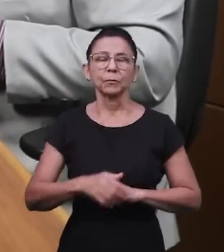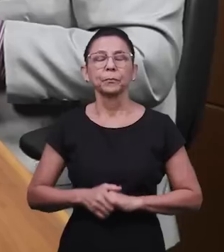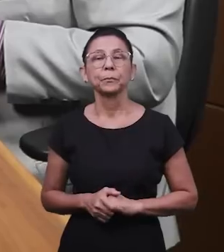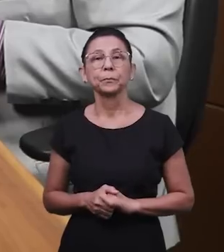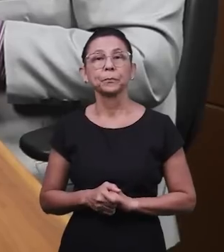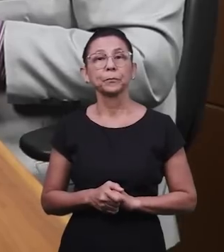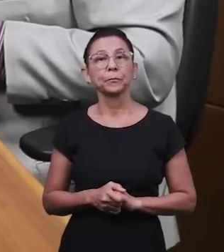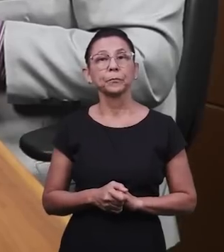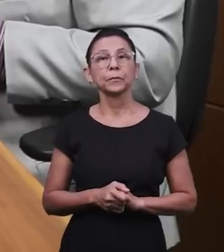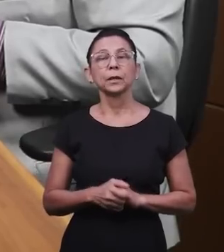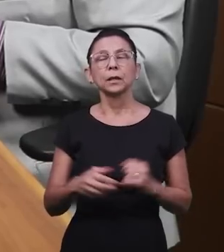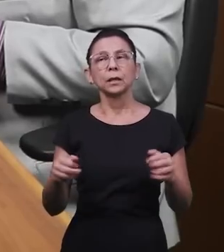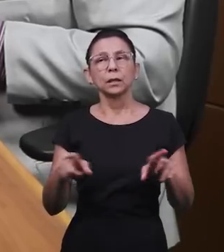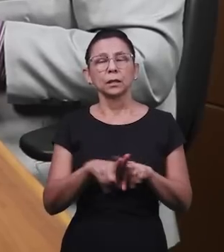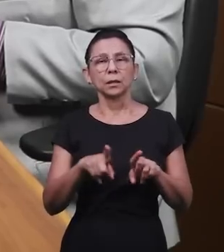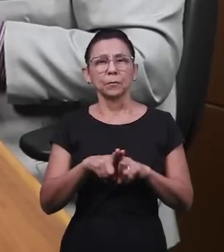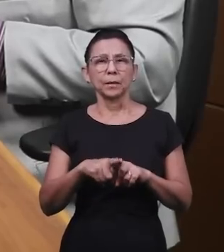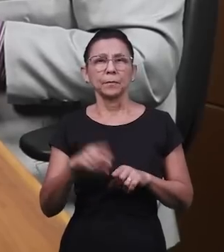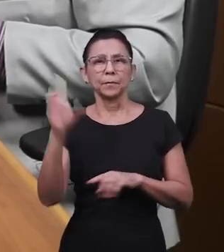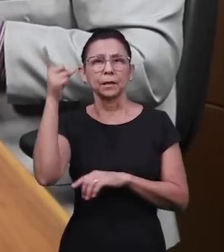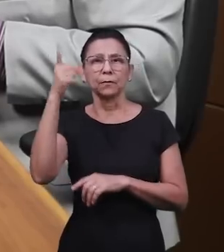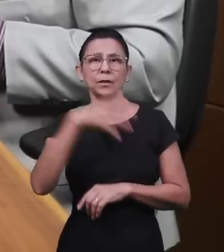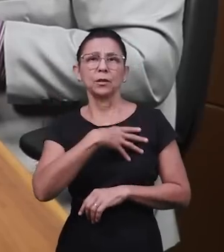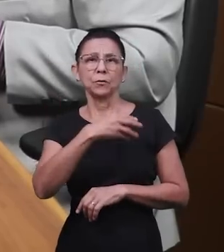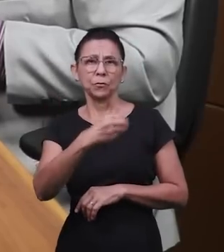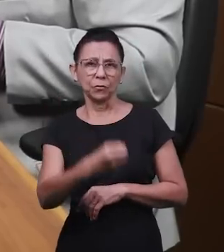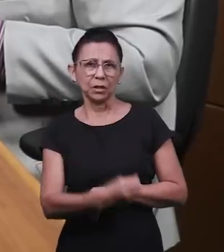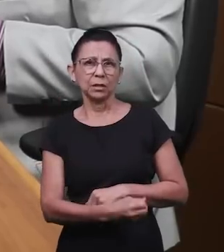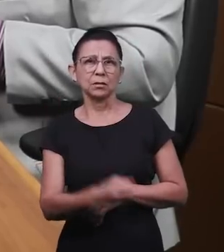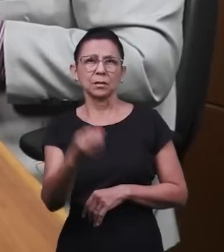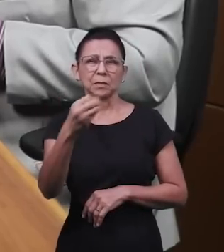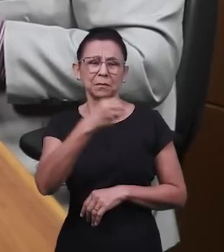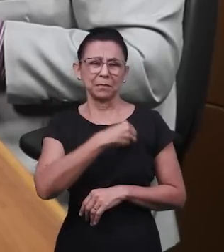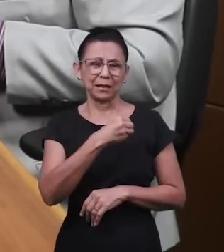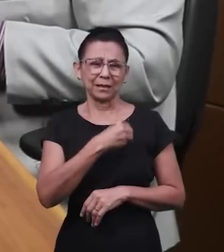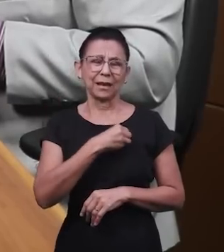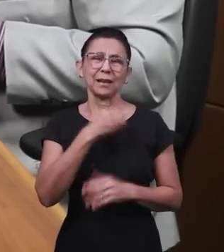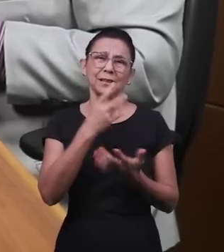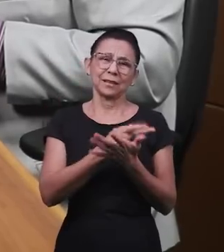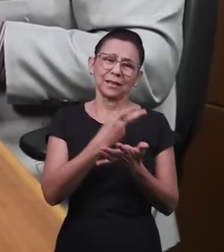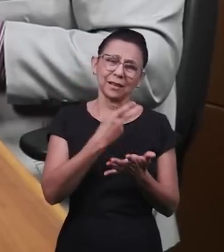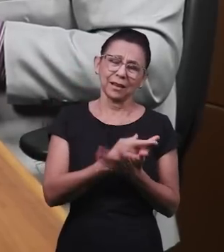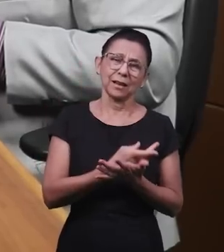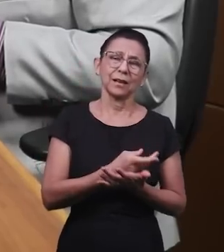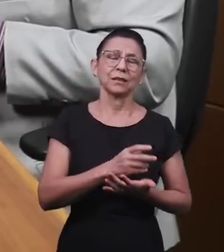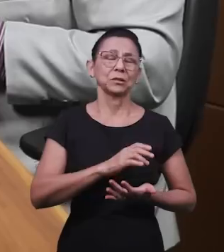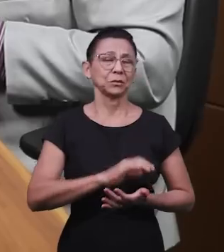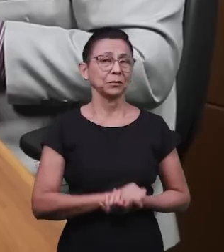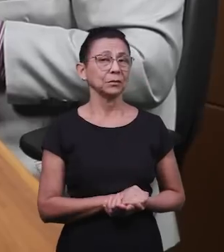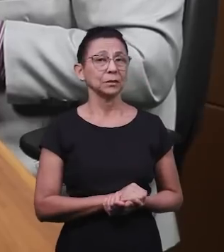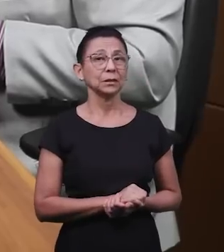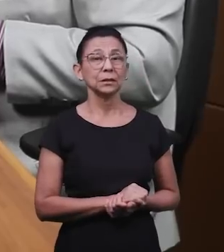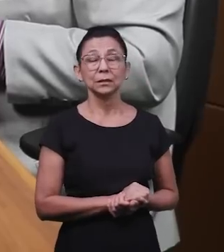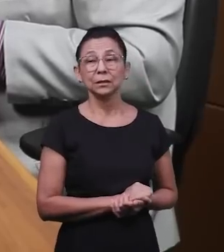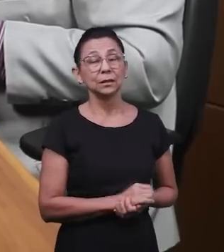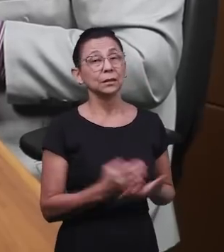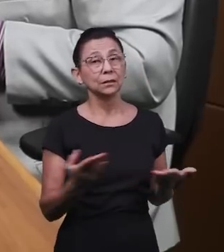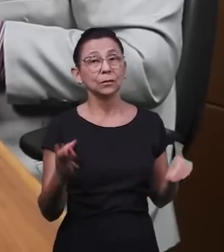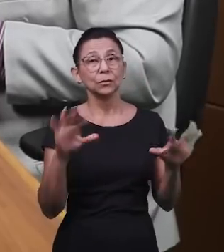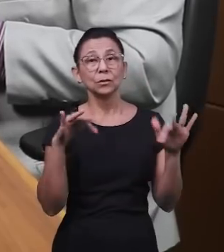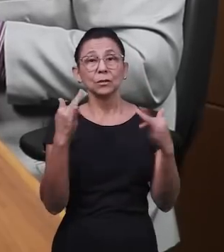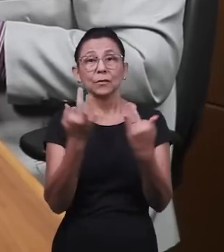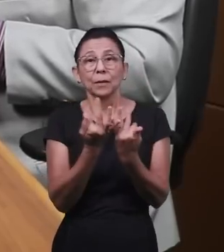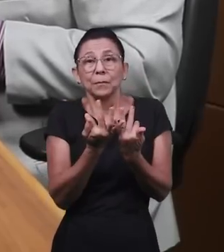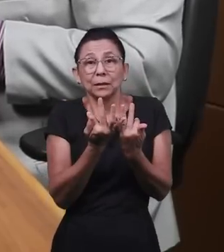Então, vários Absalão, vários casos envolvendo a família dele. Ou seja, ele, aquele pecado dele trouxe um conflito dentro da casa dele